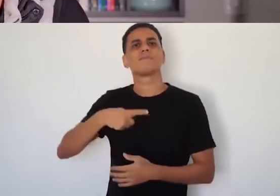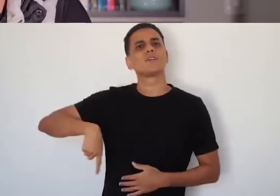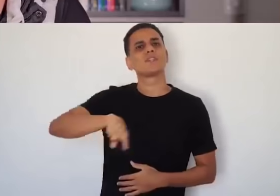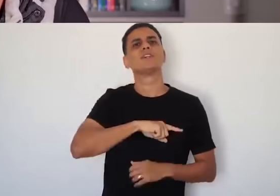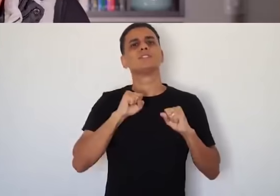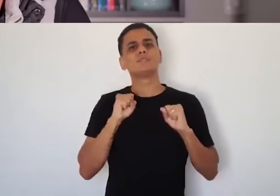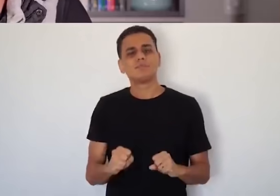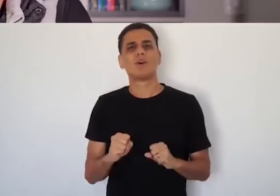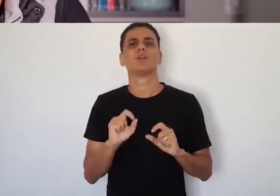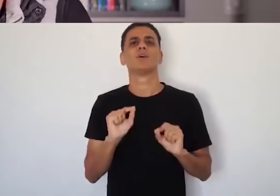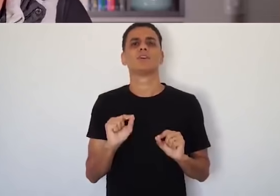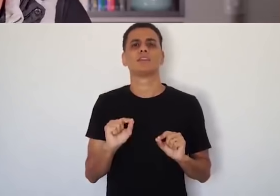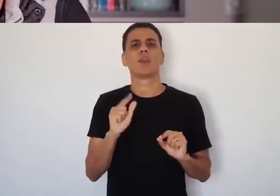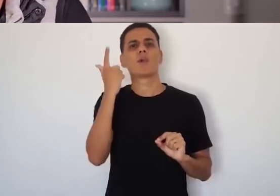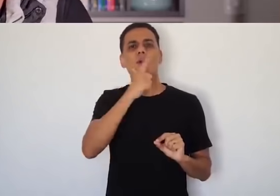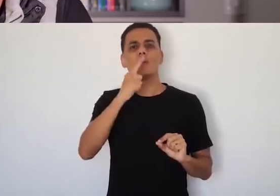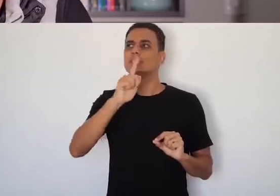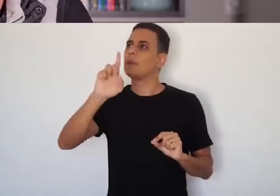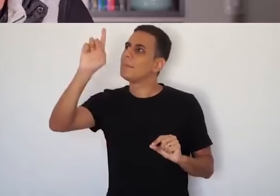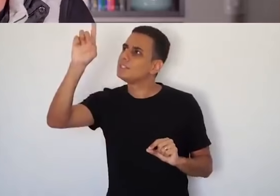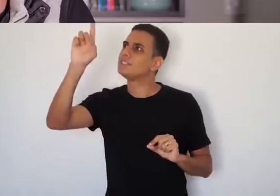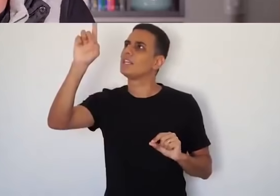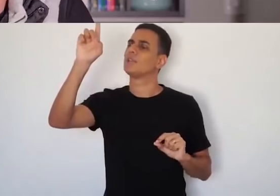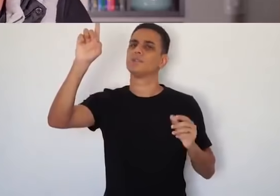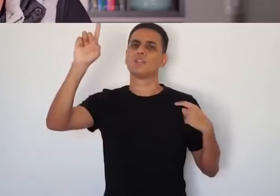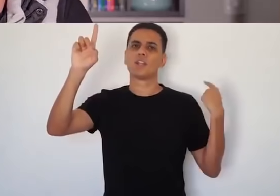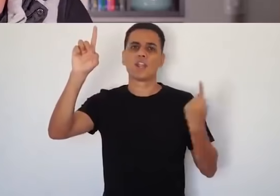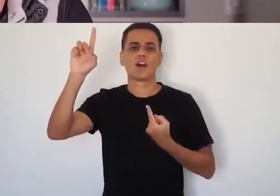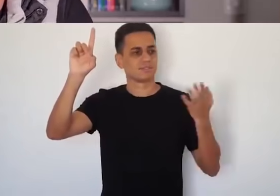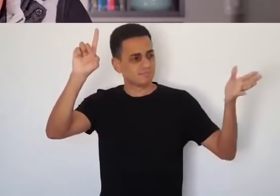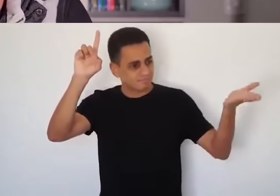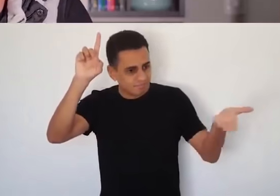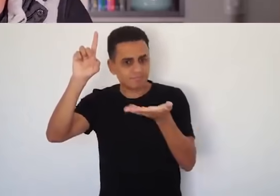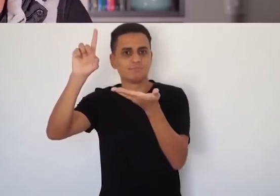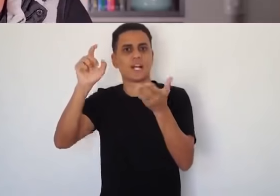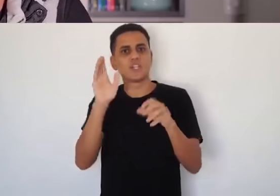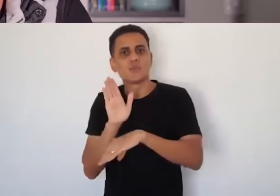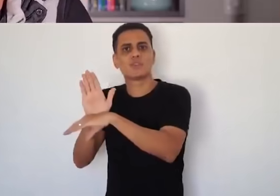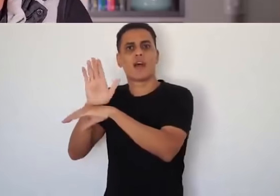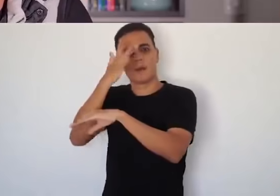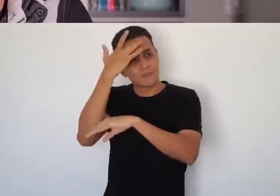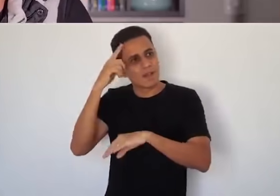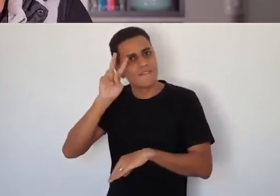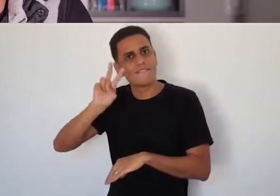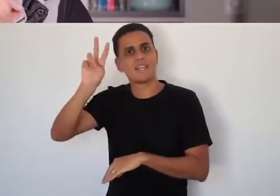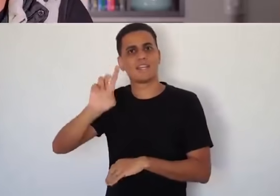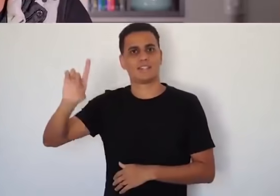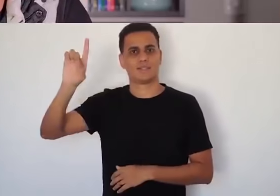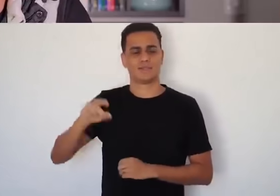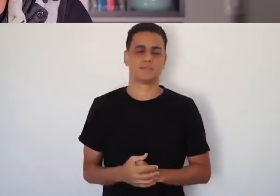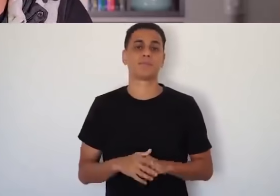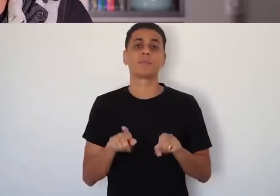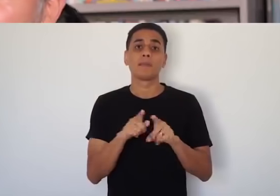nesse momento. Realmente quero orar com você que é amigo, convidado e que hoje quer colocar a sua fé